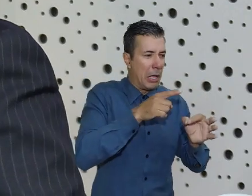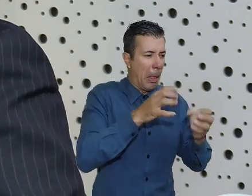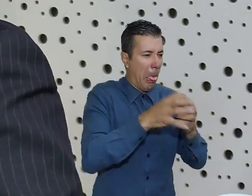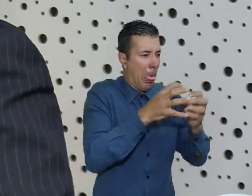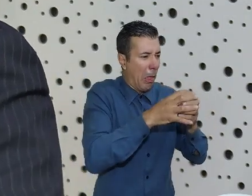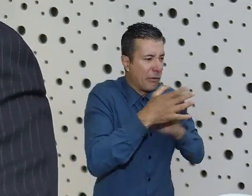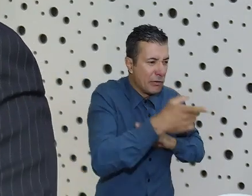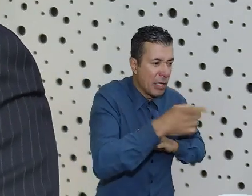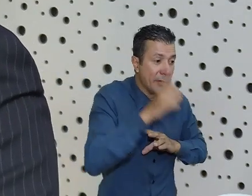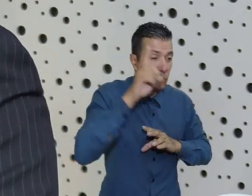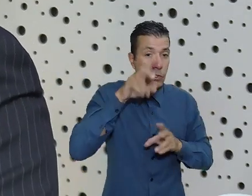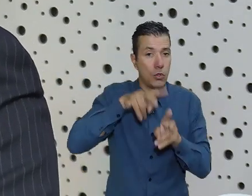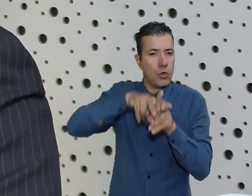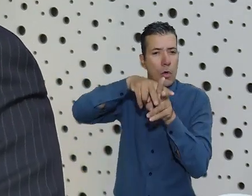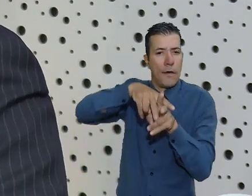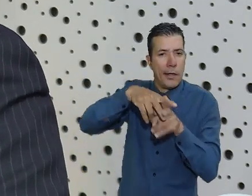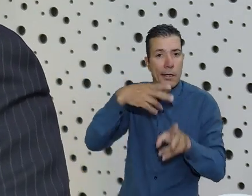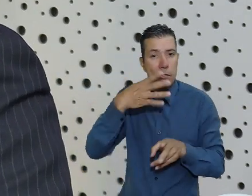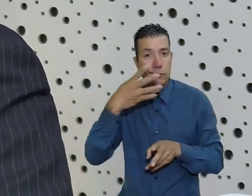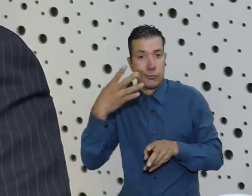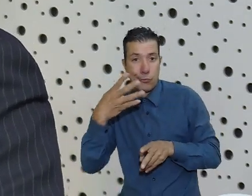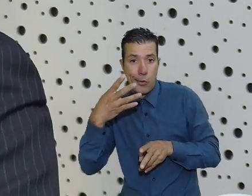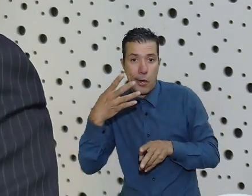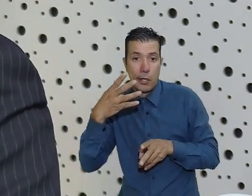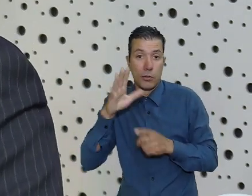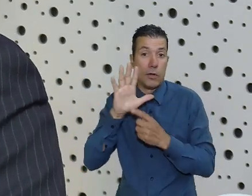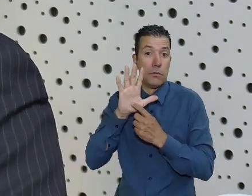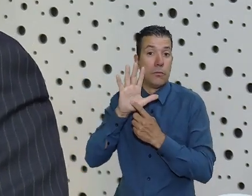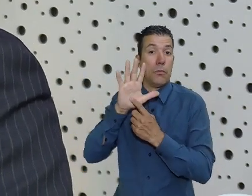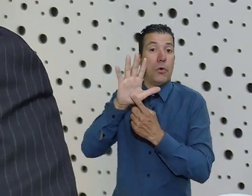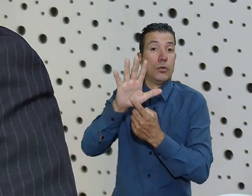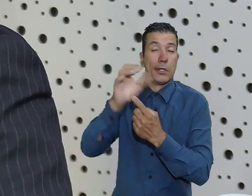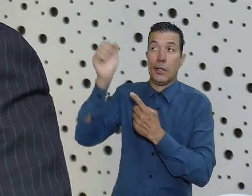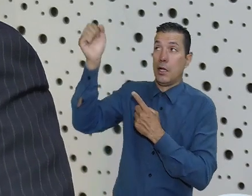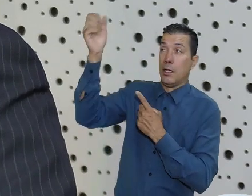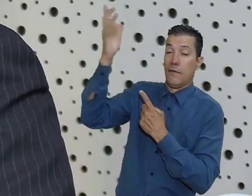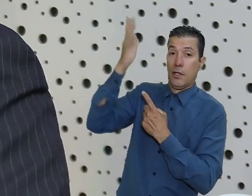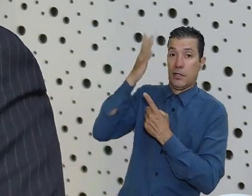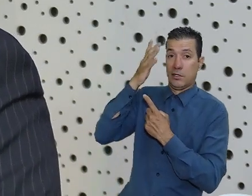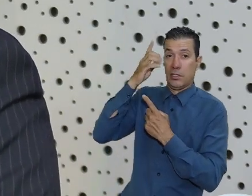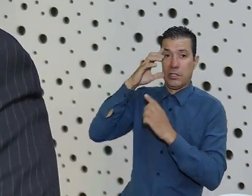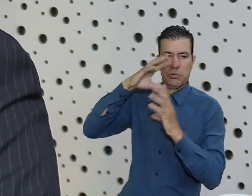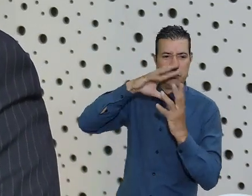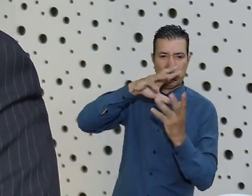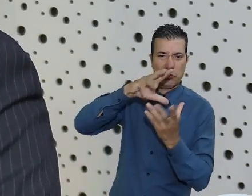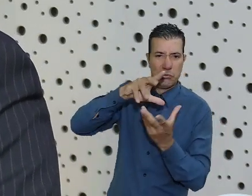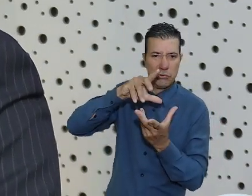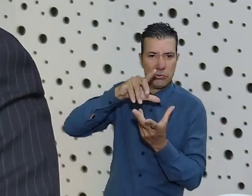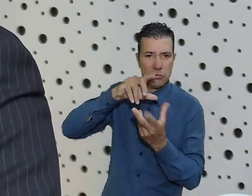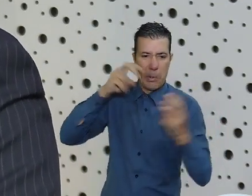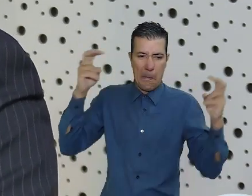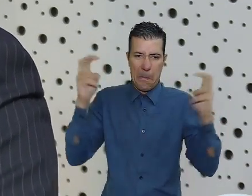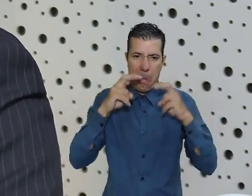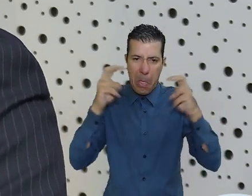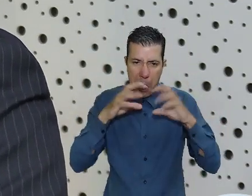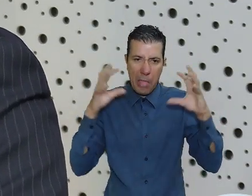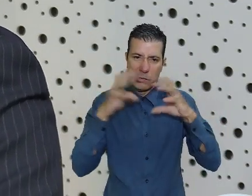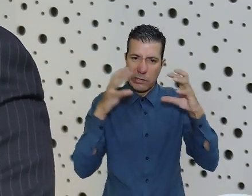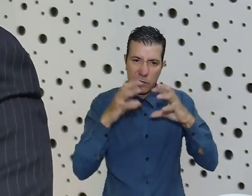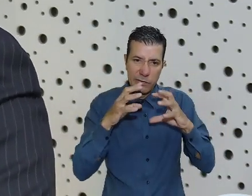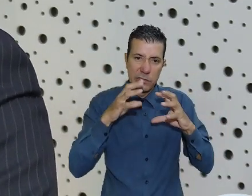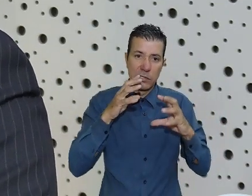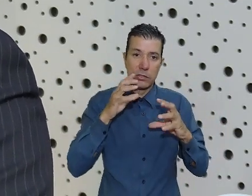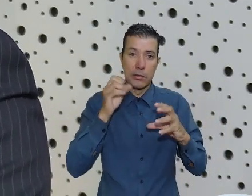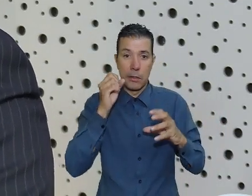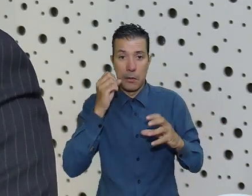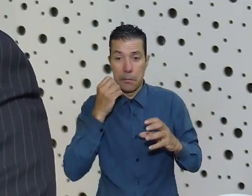Então, os quatro cavaleiros são apenas as revelações da desordem deste grande conflito entre o bem e o mal,